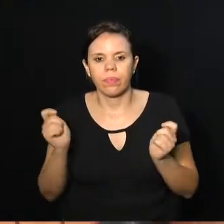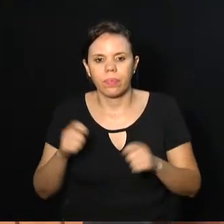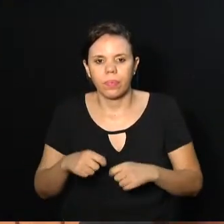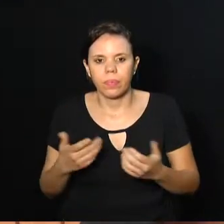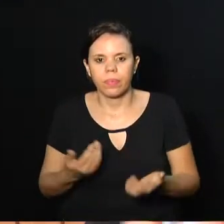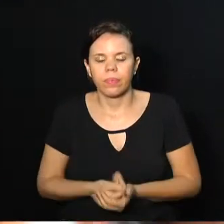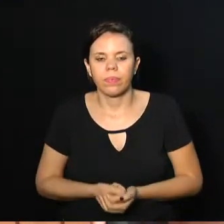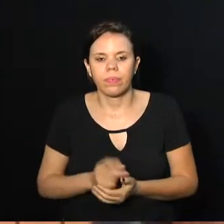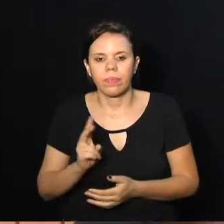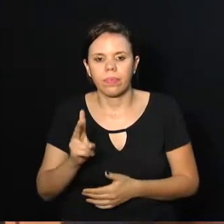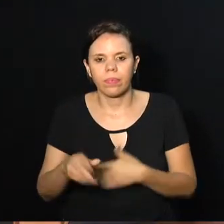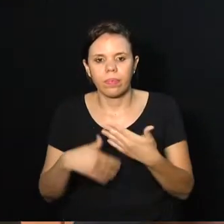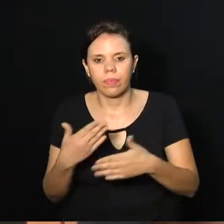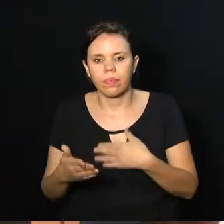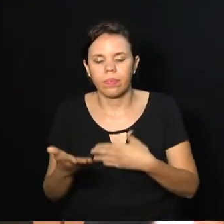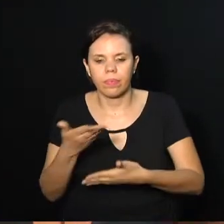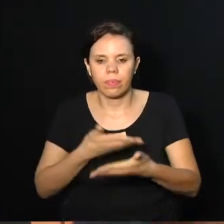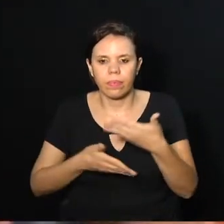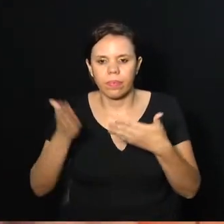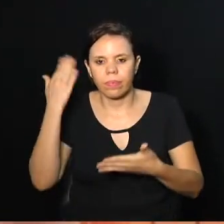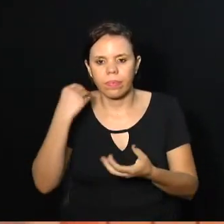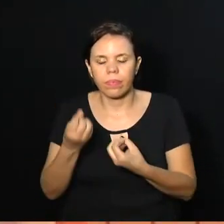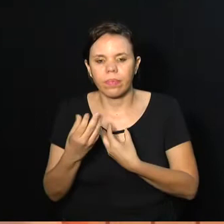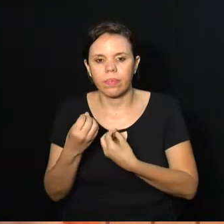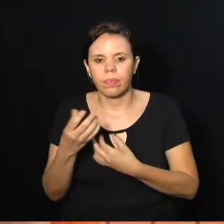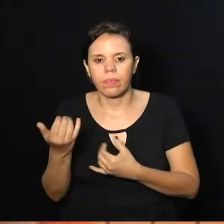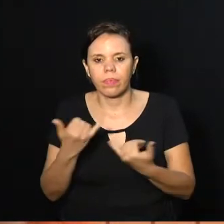ficar cada vez mais inteirada e atenta?